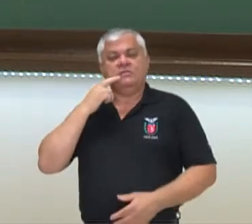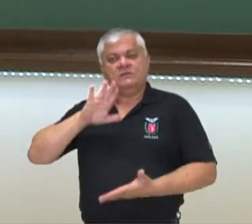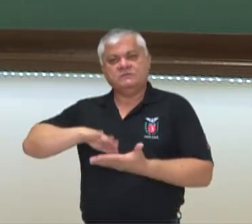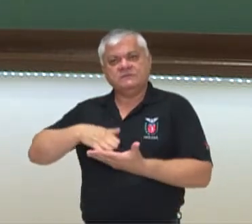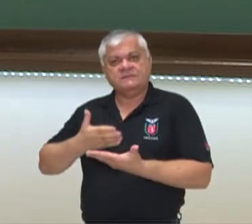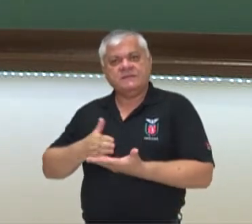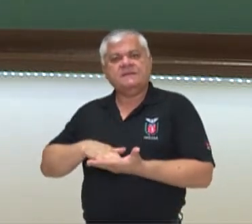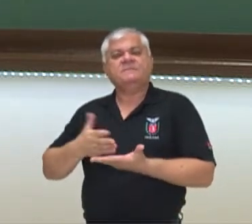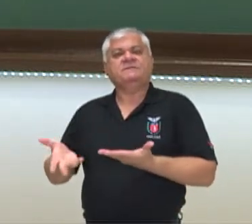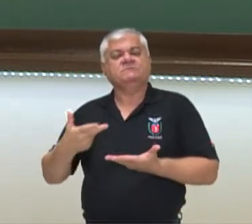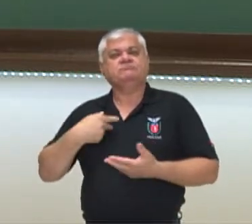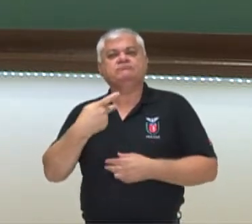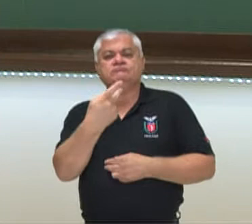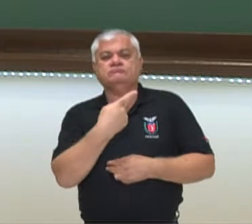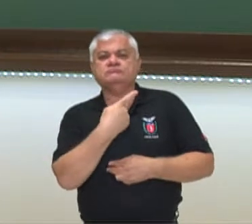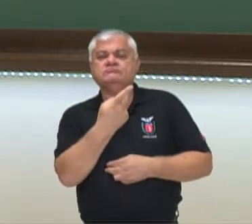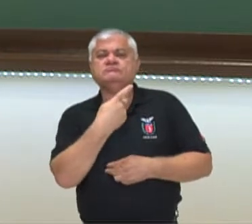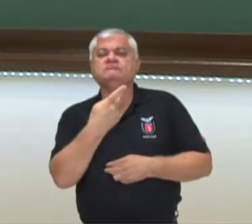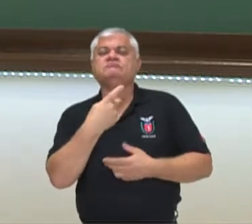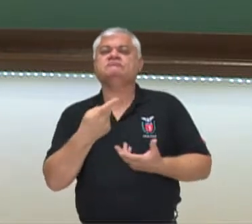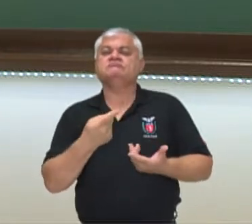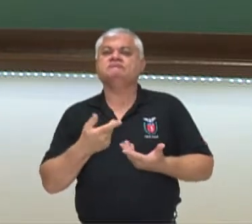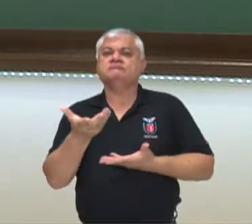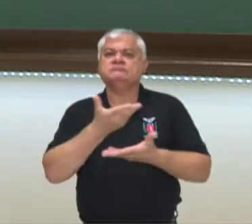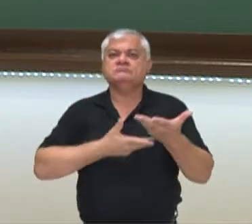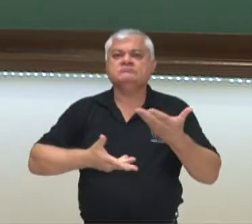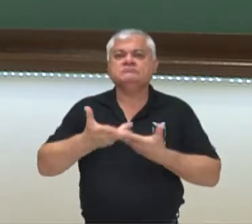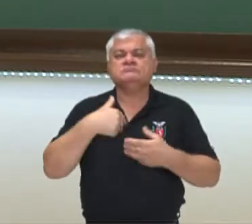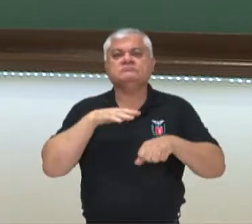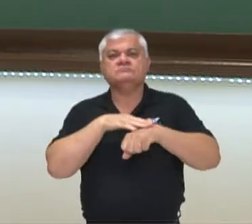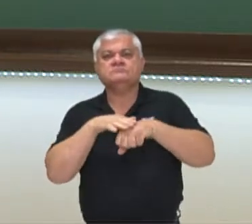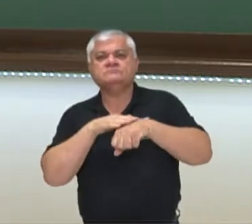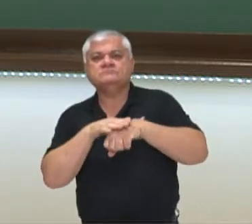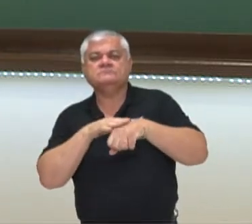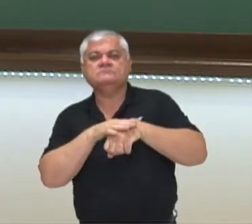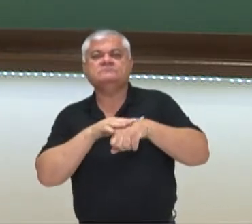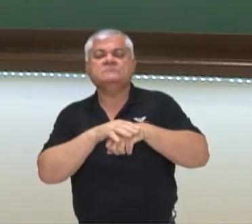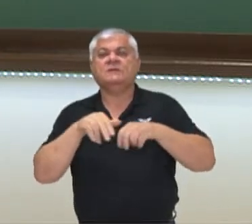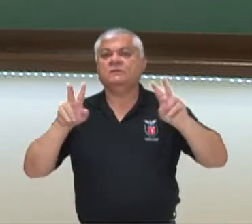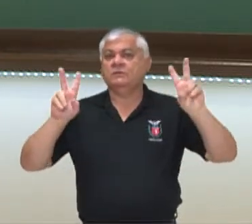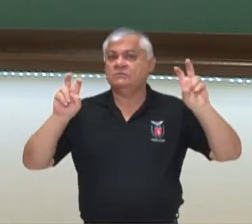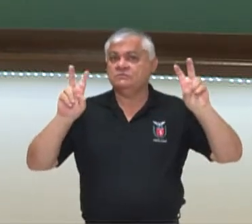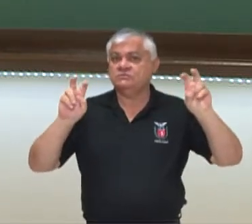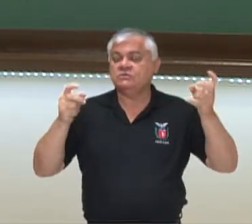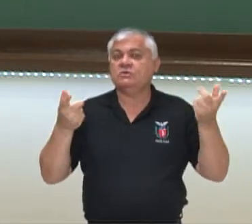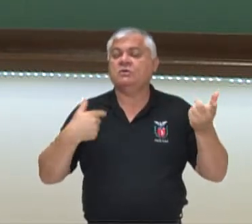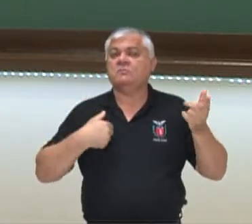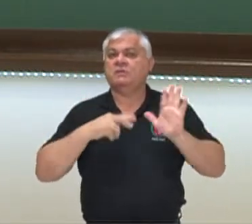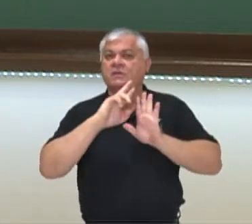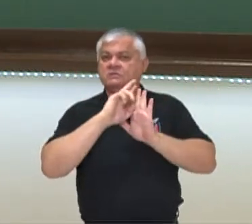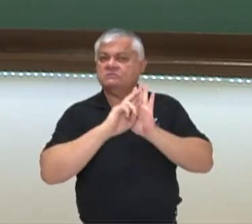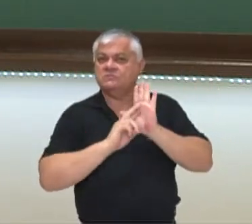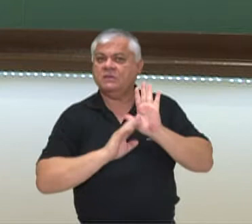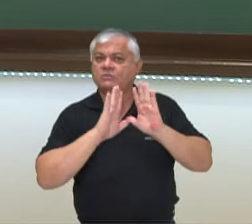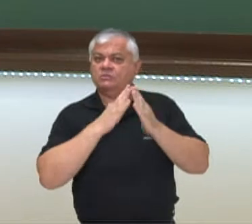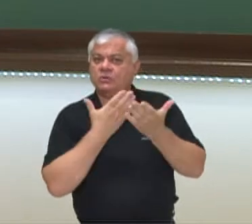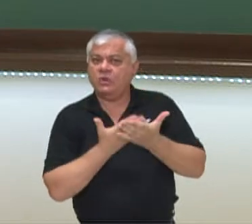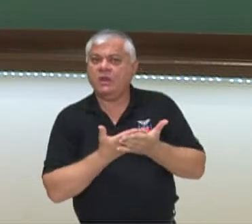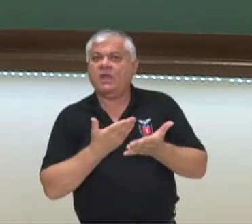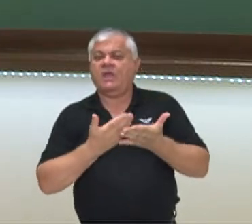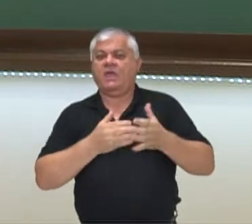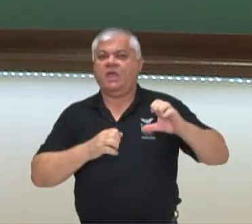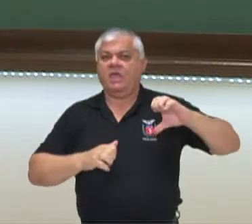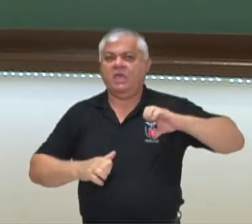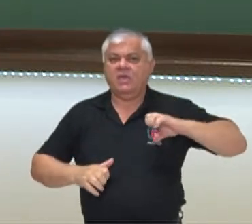nosso intérprete, para que a gente possa conversar com vocês sobre regimento escolar,